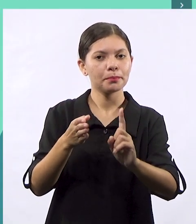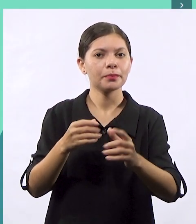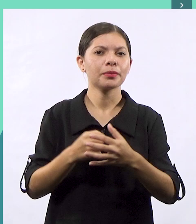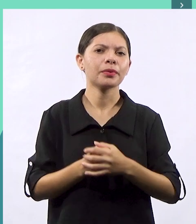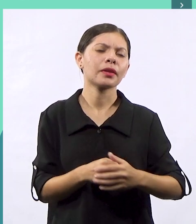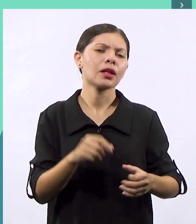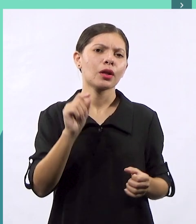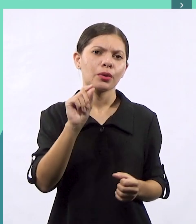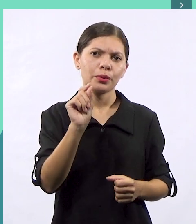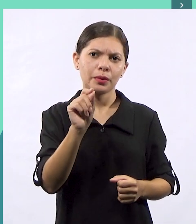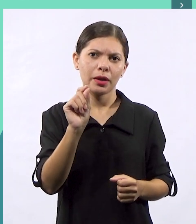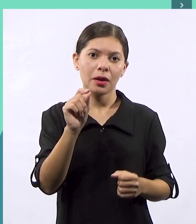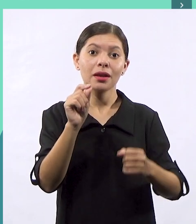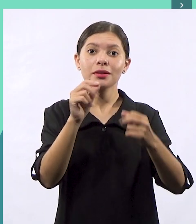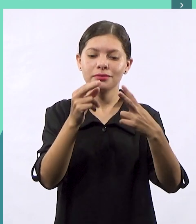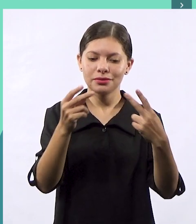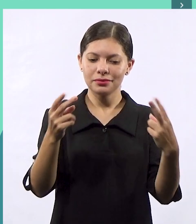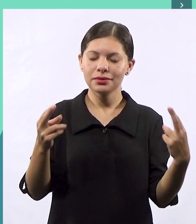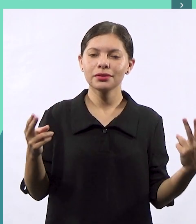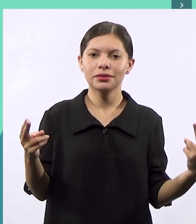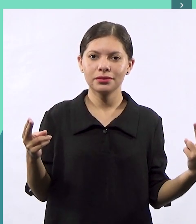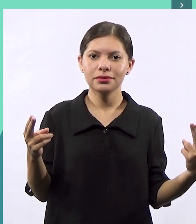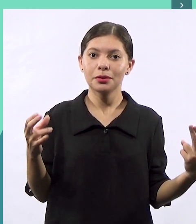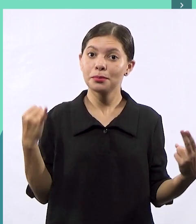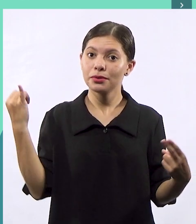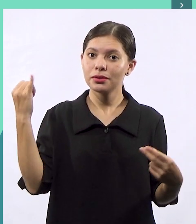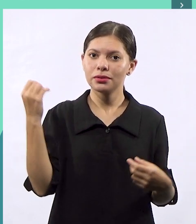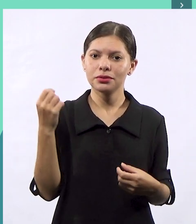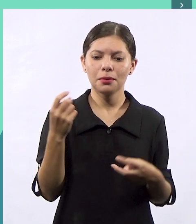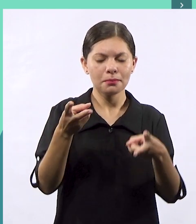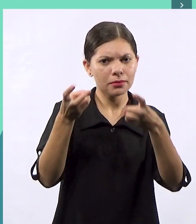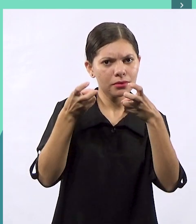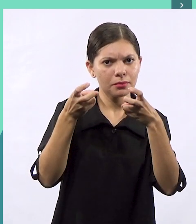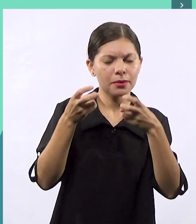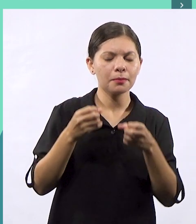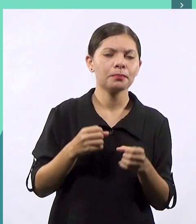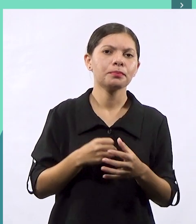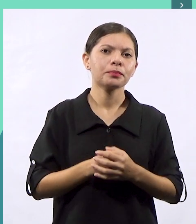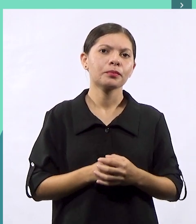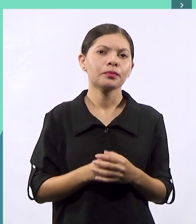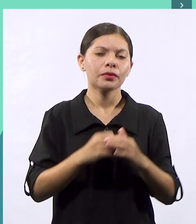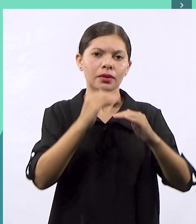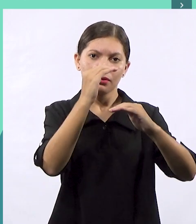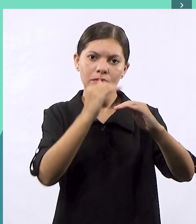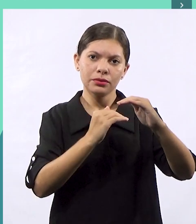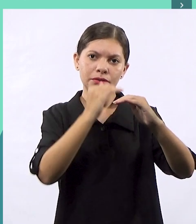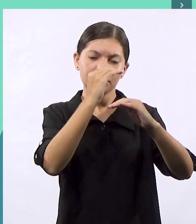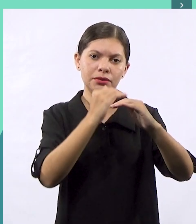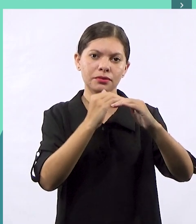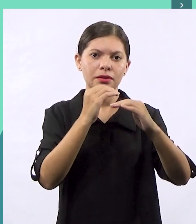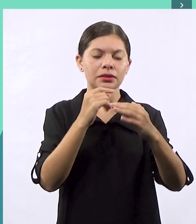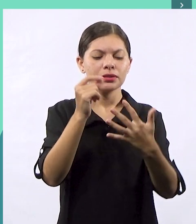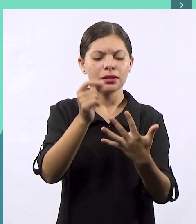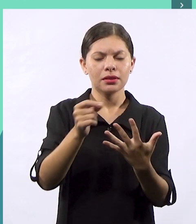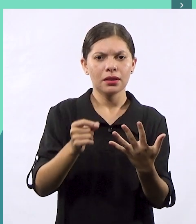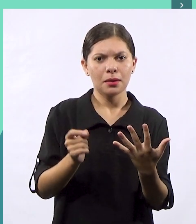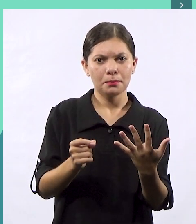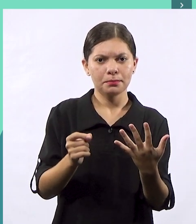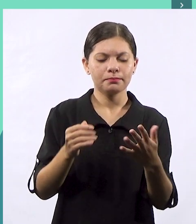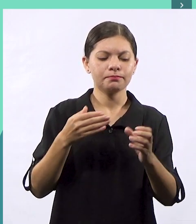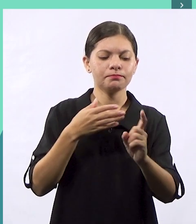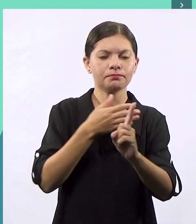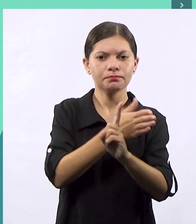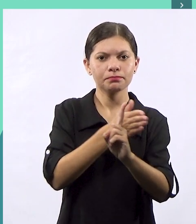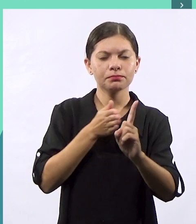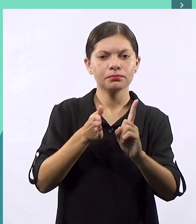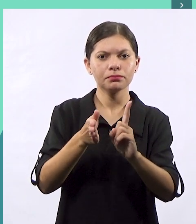As modalidades, elas já são diferentes. Então, percebam, são níveis, etapas e